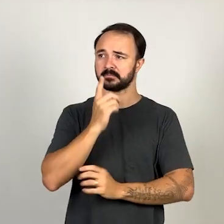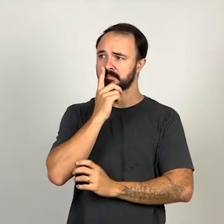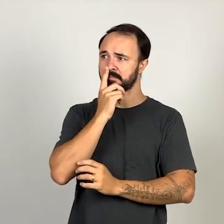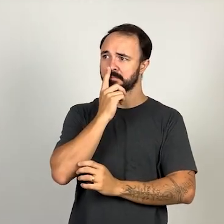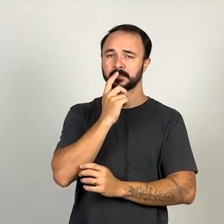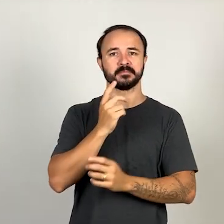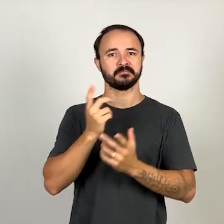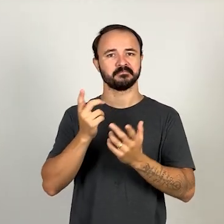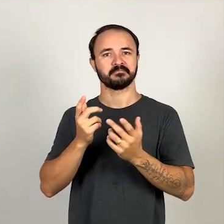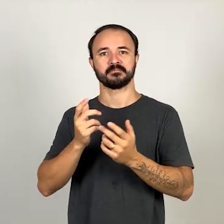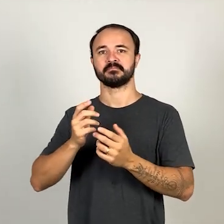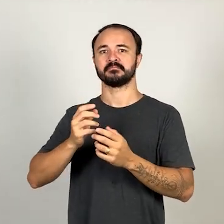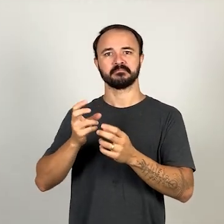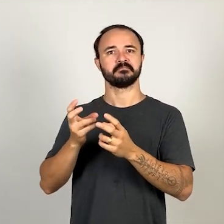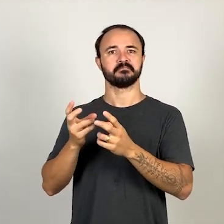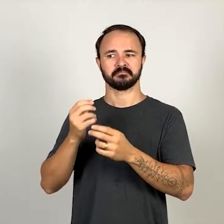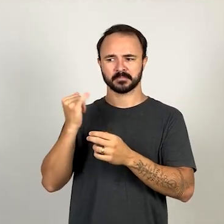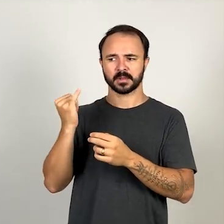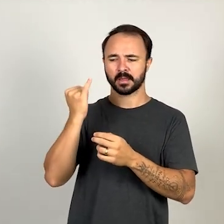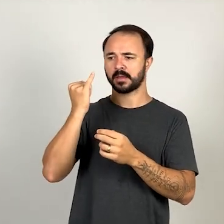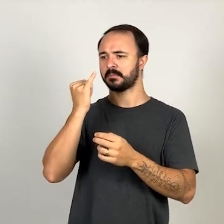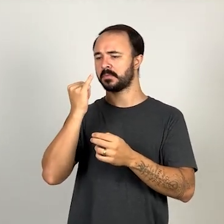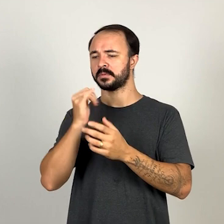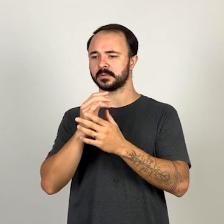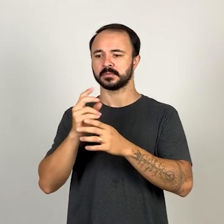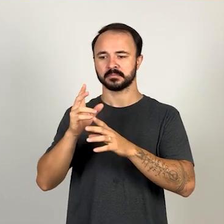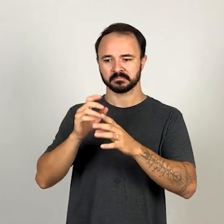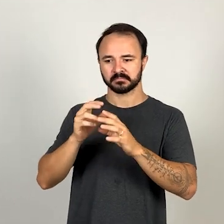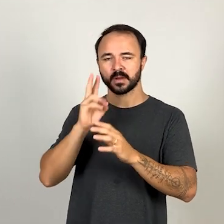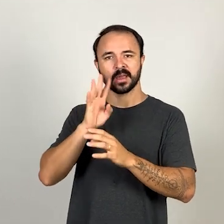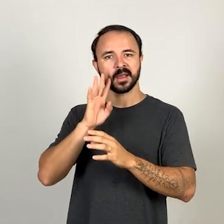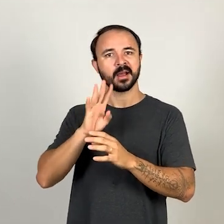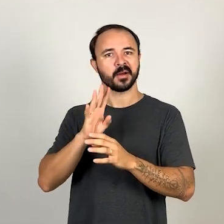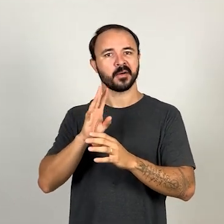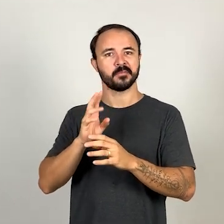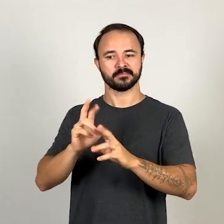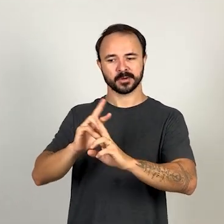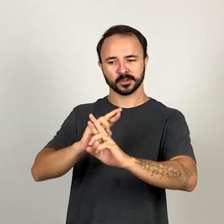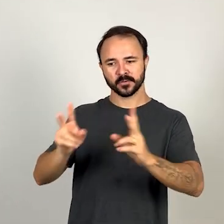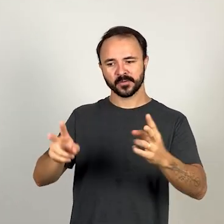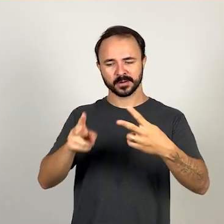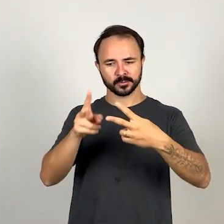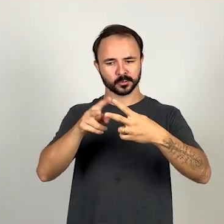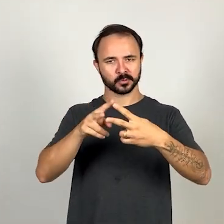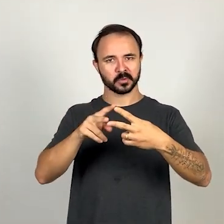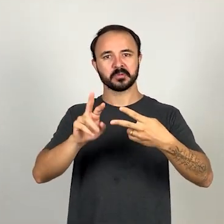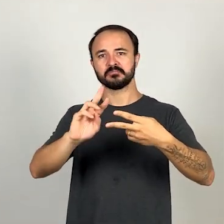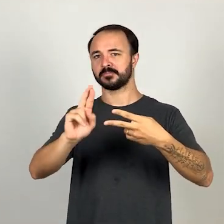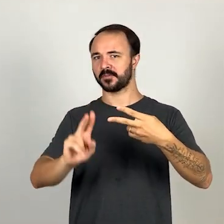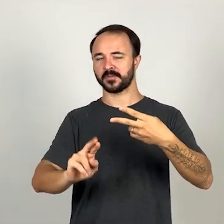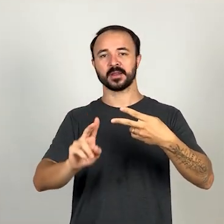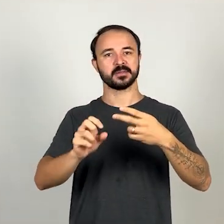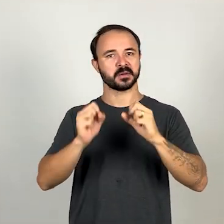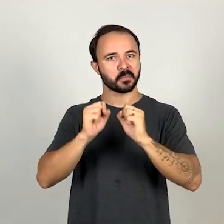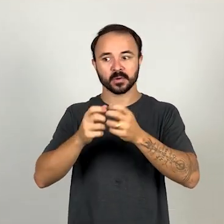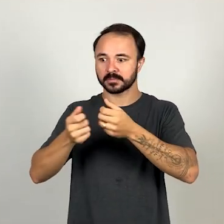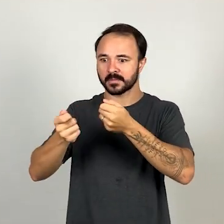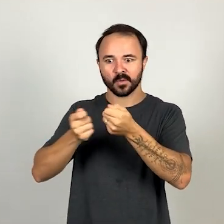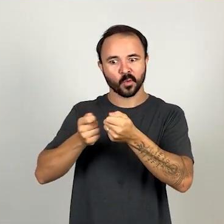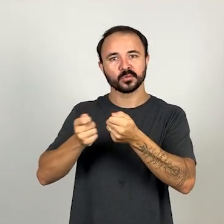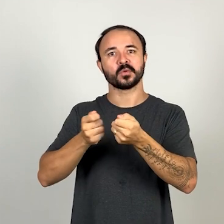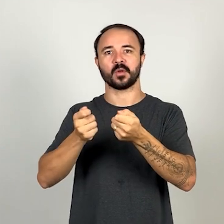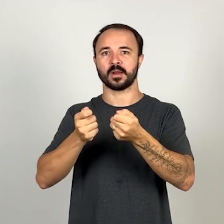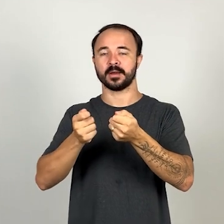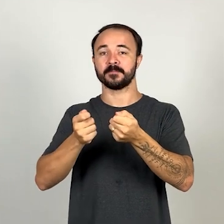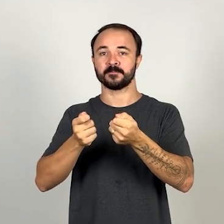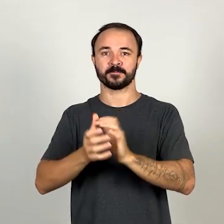corrente é interrompida e o LED não vai acender. Caso precisamos fechar o circuito, nós temos também essa chave. Então,